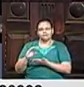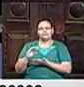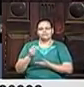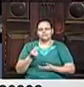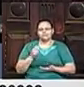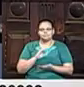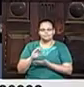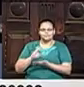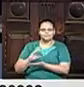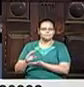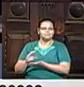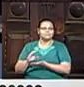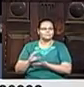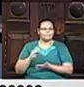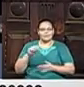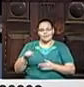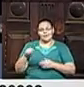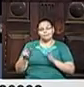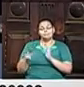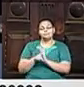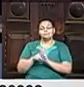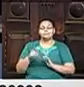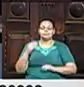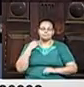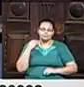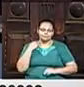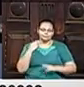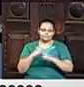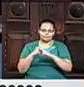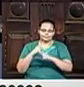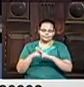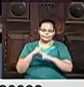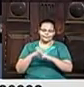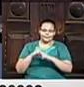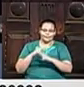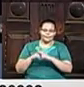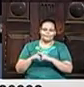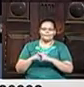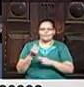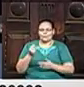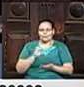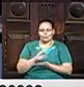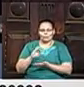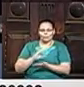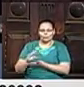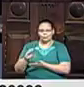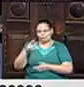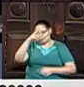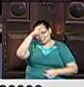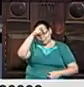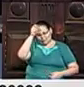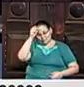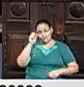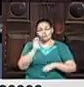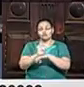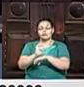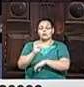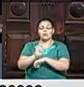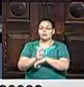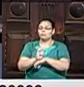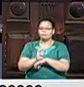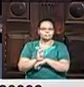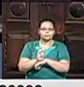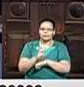recursos são recursos da Caixa Econômica Federal. São recursos públicos. O Estado